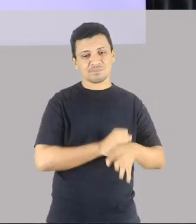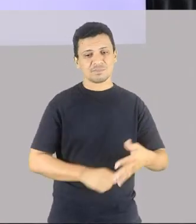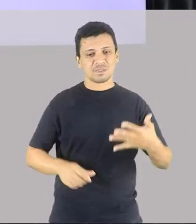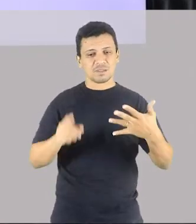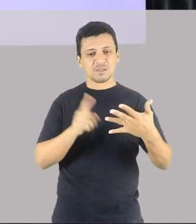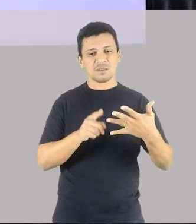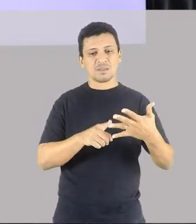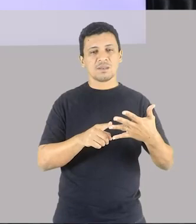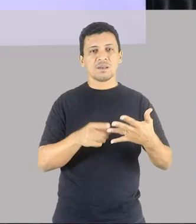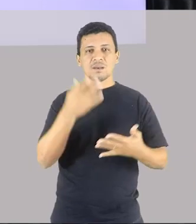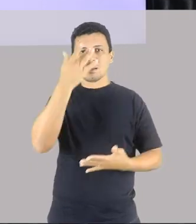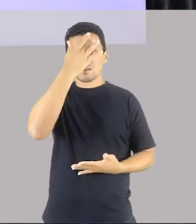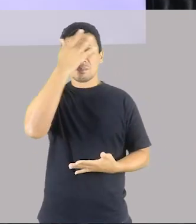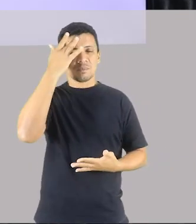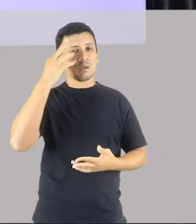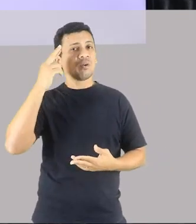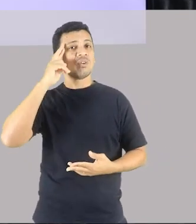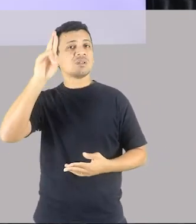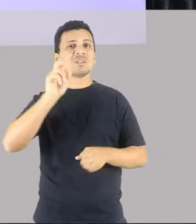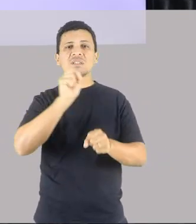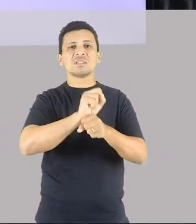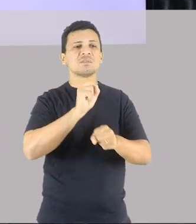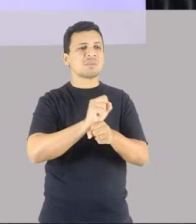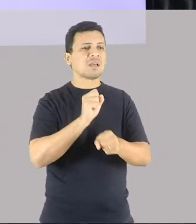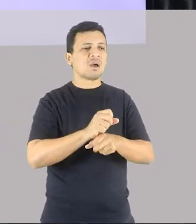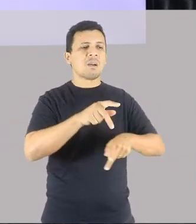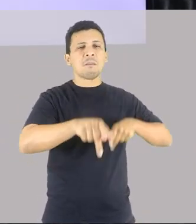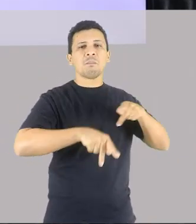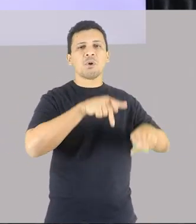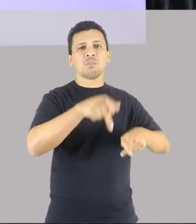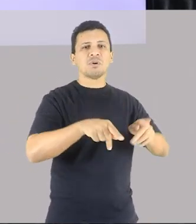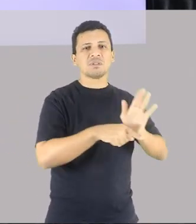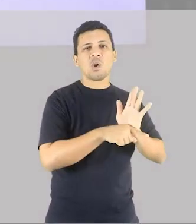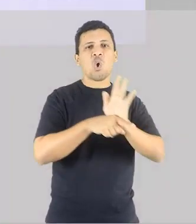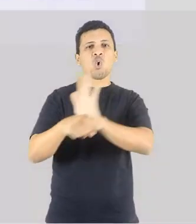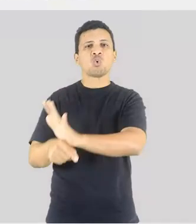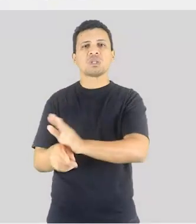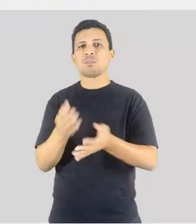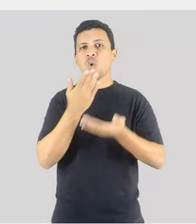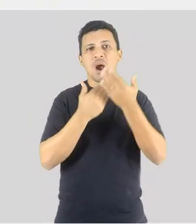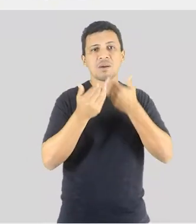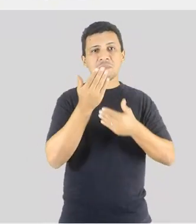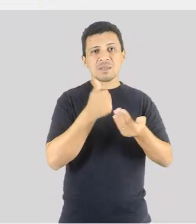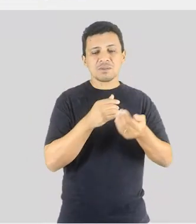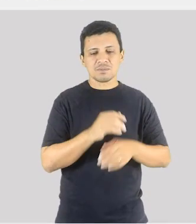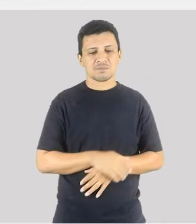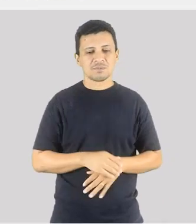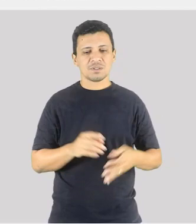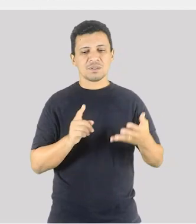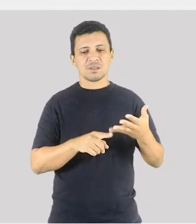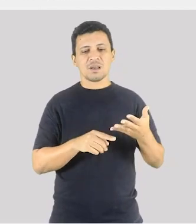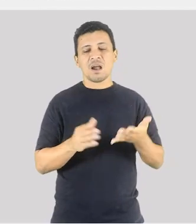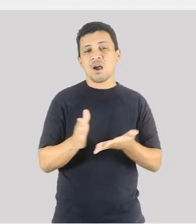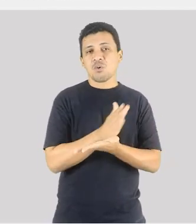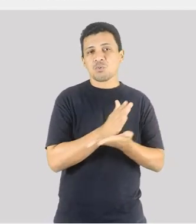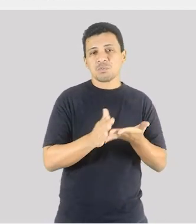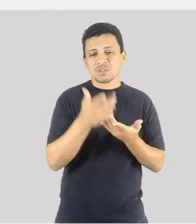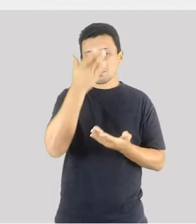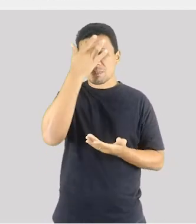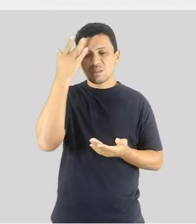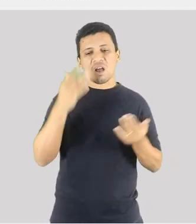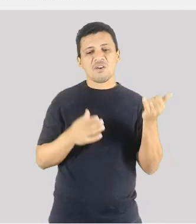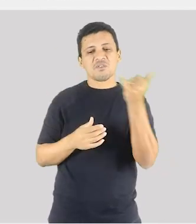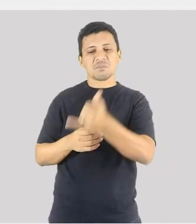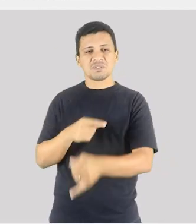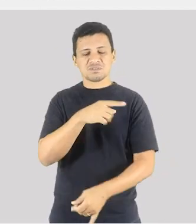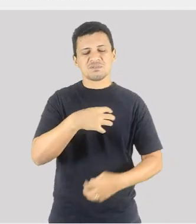D, as autoridades esperam que a população contribua com mais alimentos. E na letra E, algumas pessoas afirmaram que ele estava passando